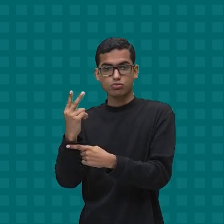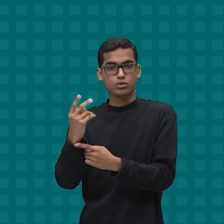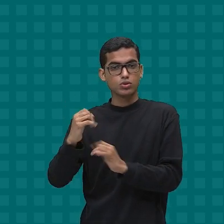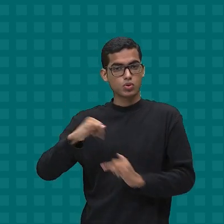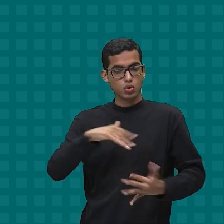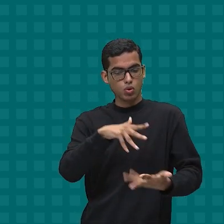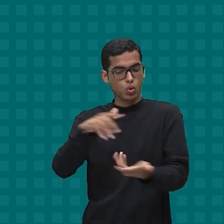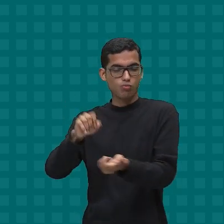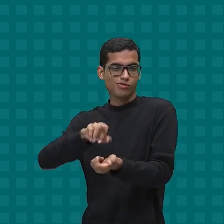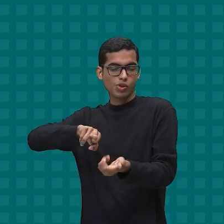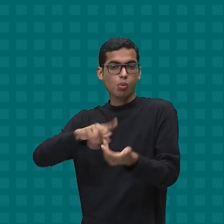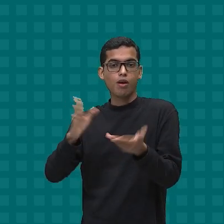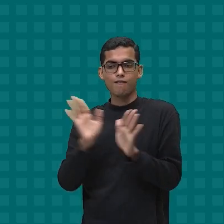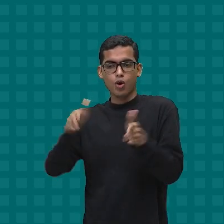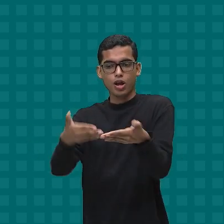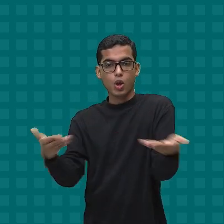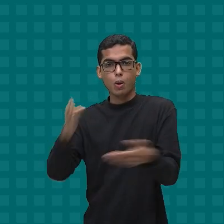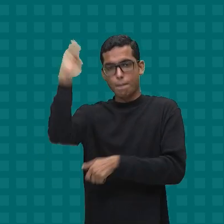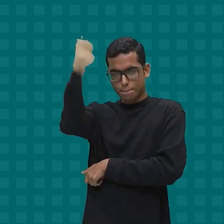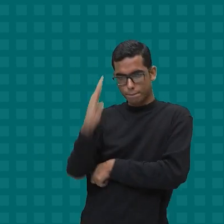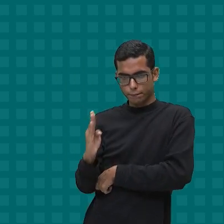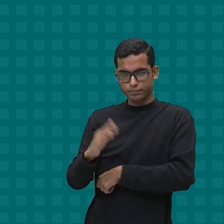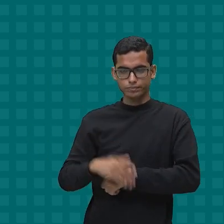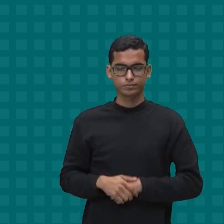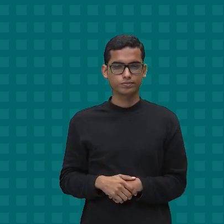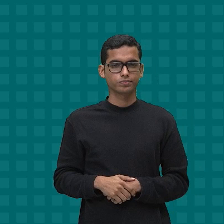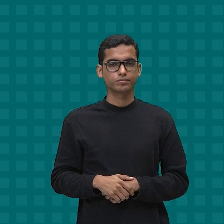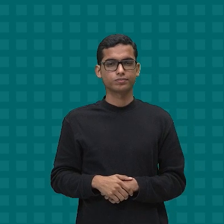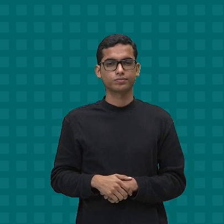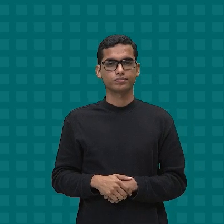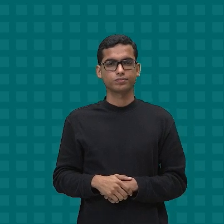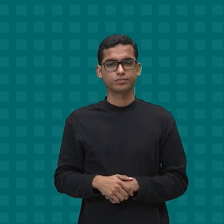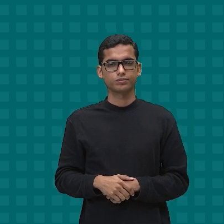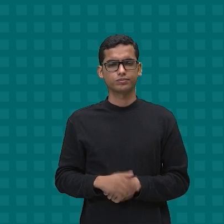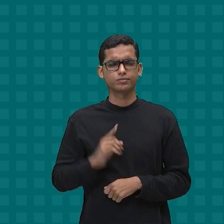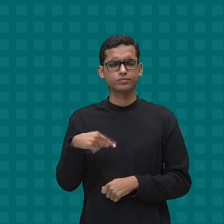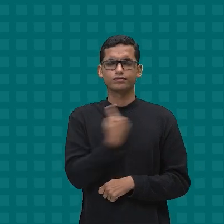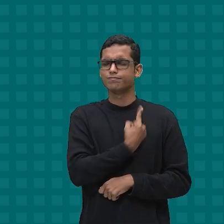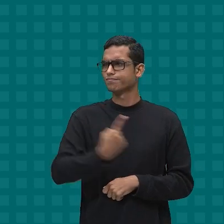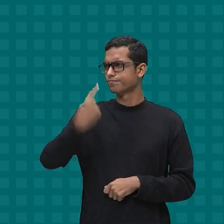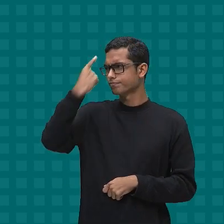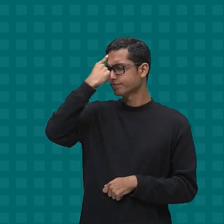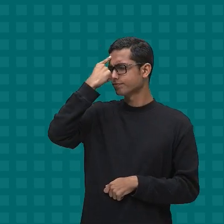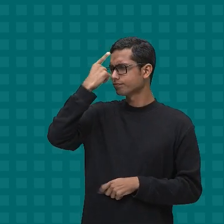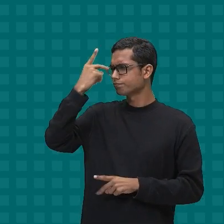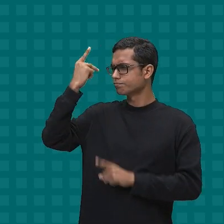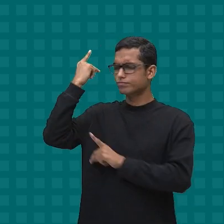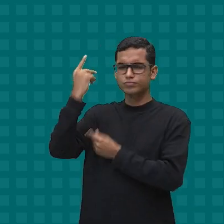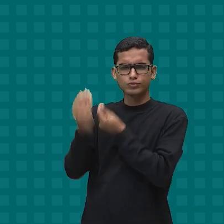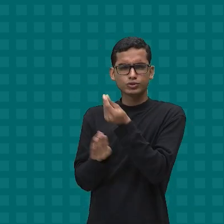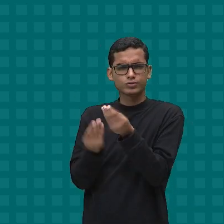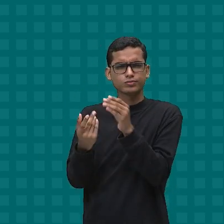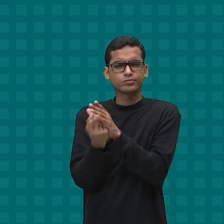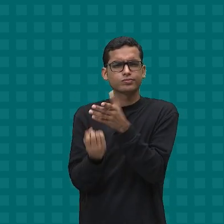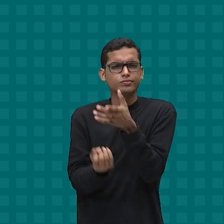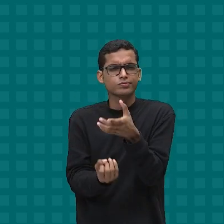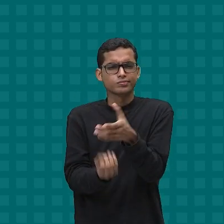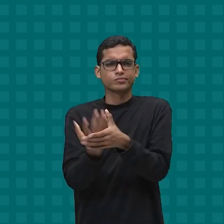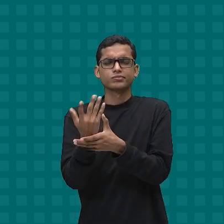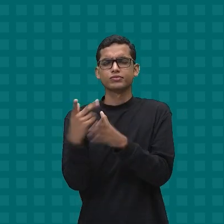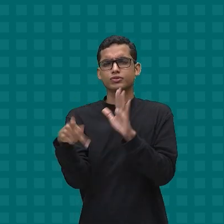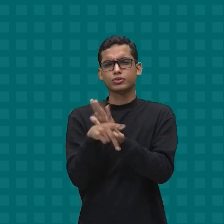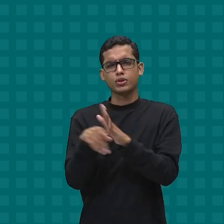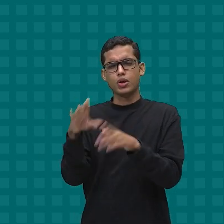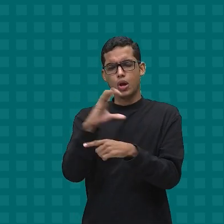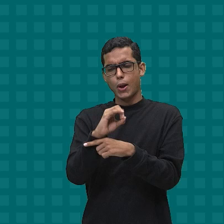estou falando no Brasil. A gente pensa, né, que é produzido muito gás carbônico